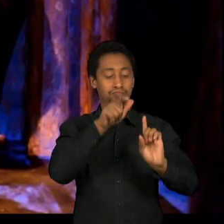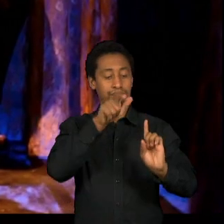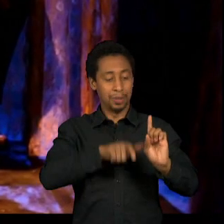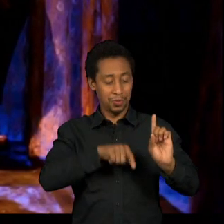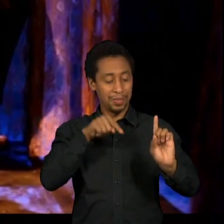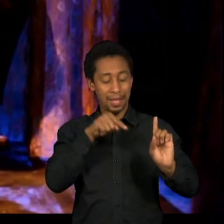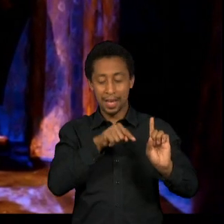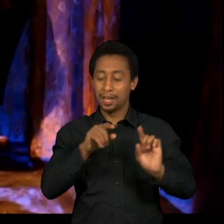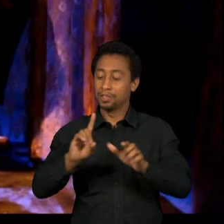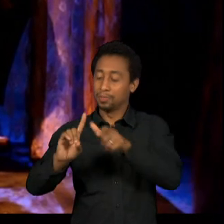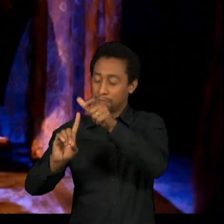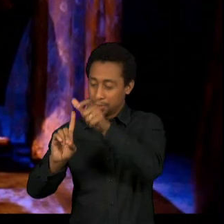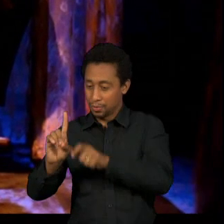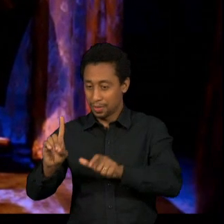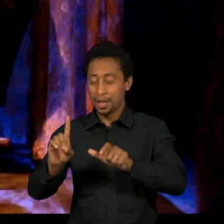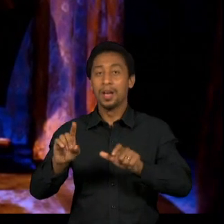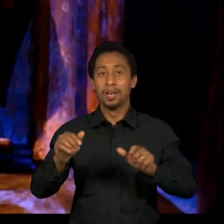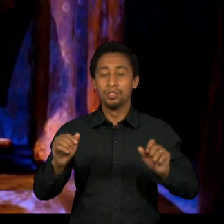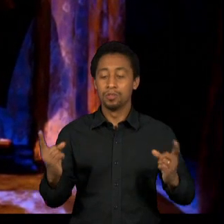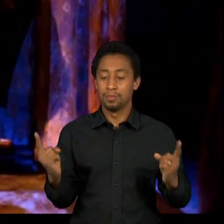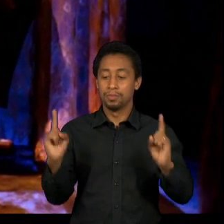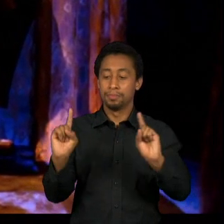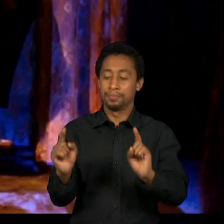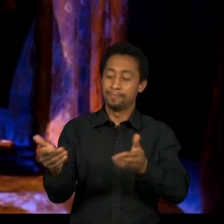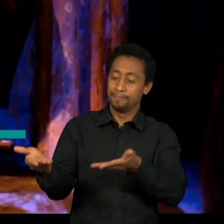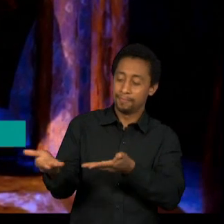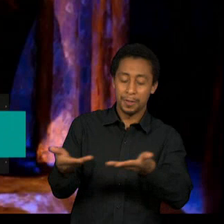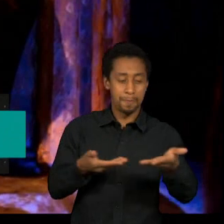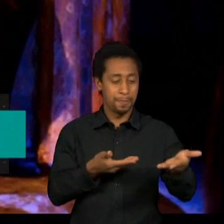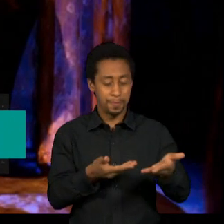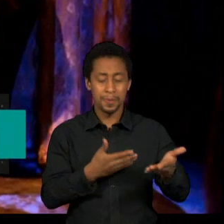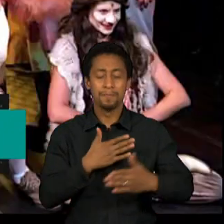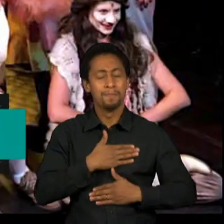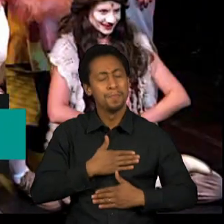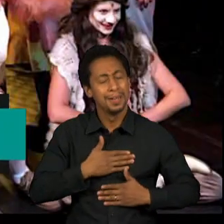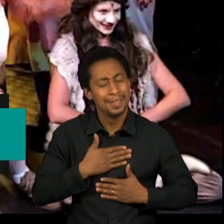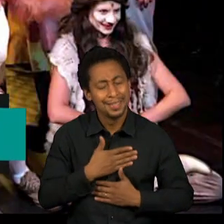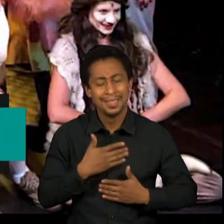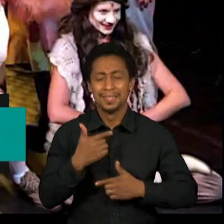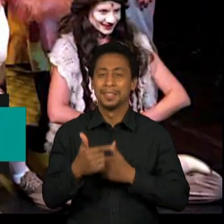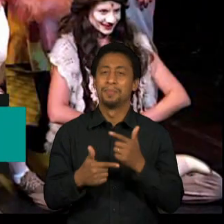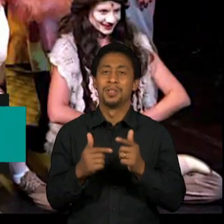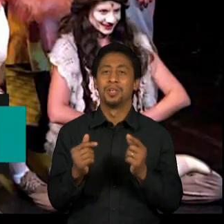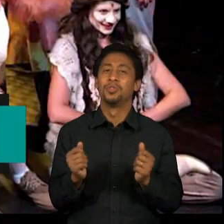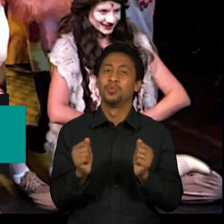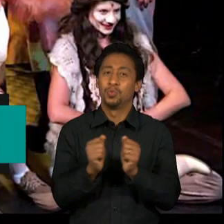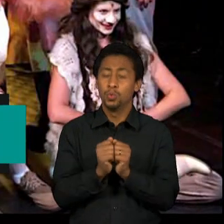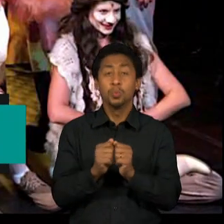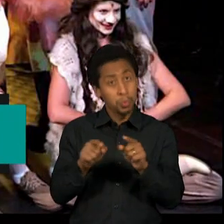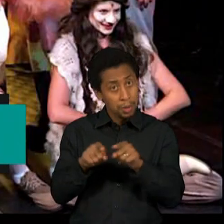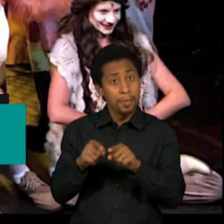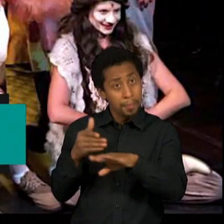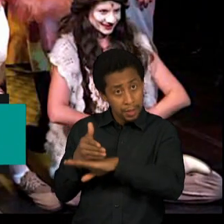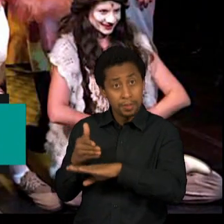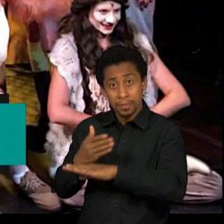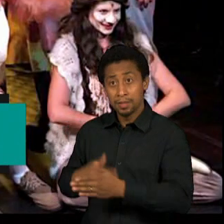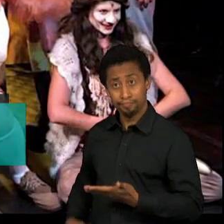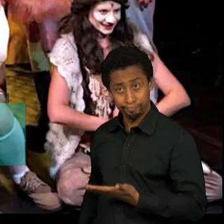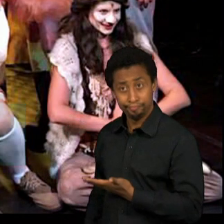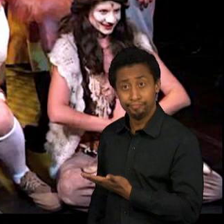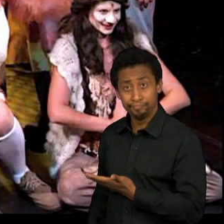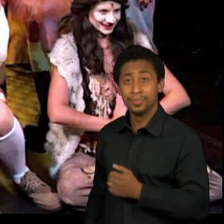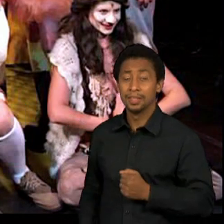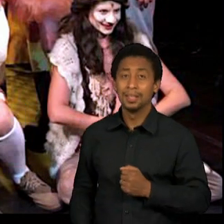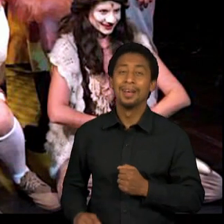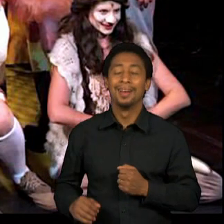muito importantes da minha vida. A Helena estava junto. E eu tive o prazer de estar nos sets da Helena também, mais de uma vez.